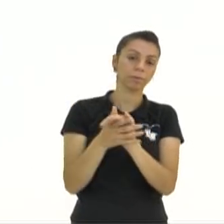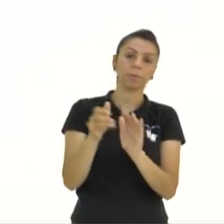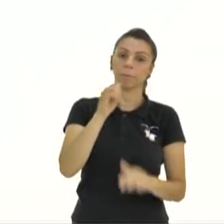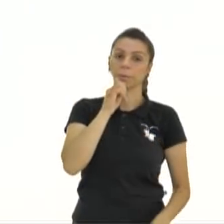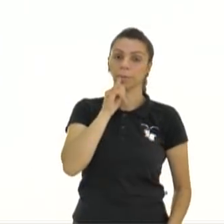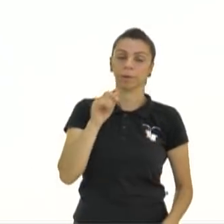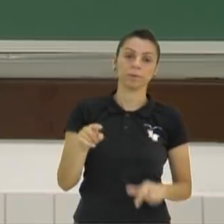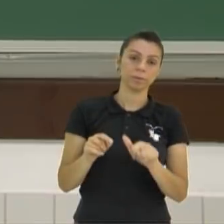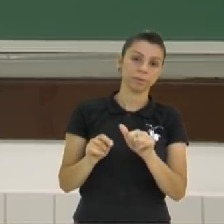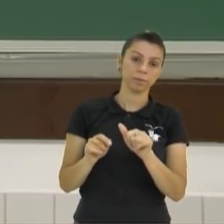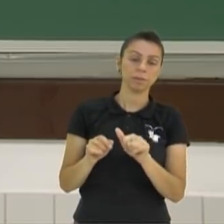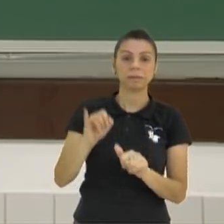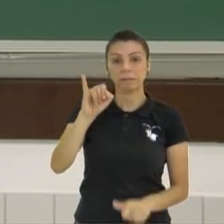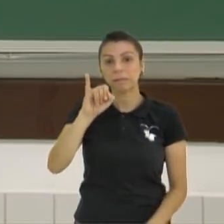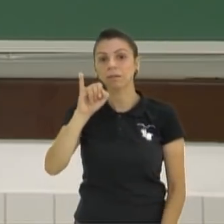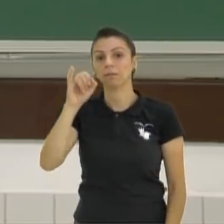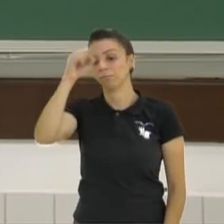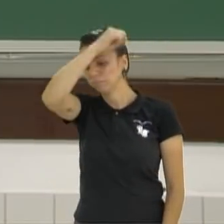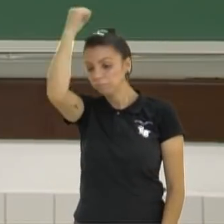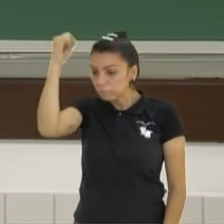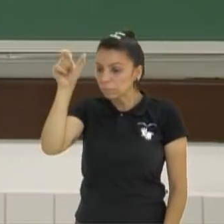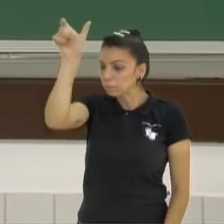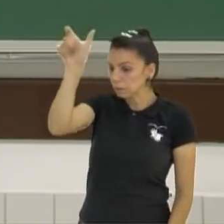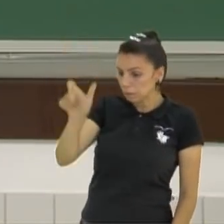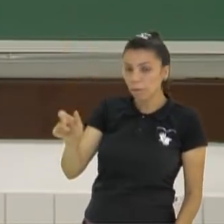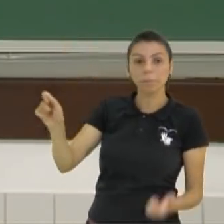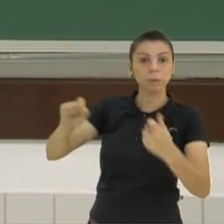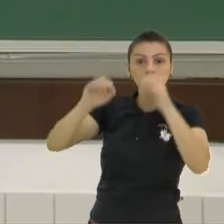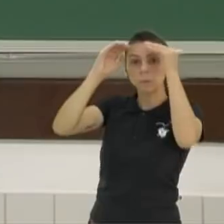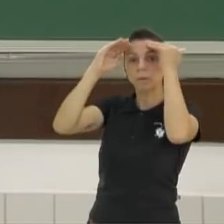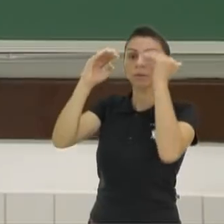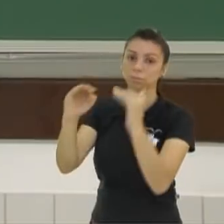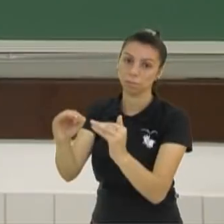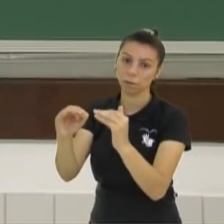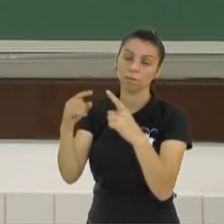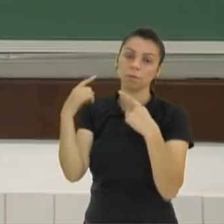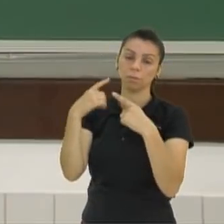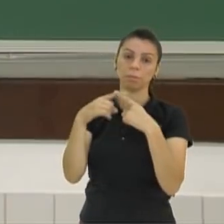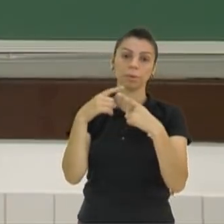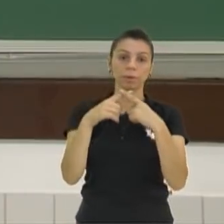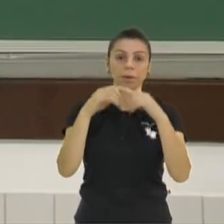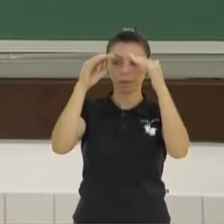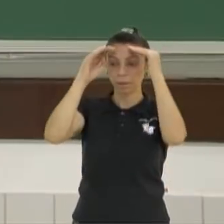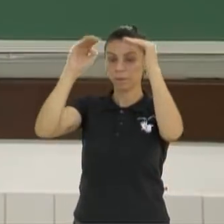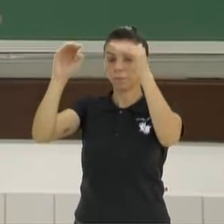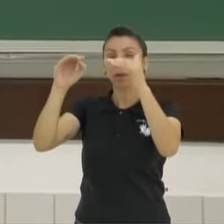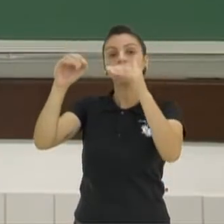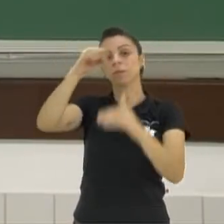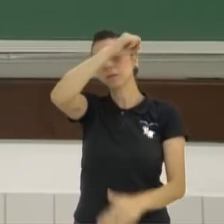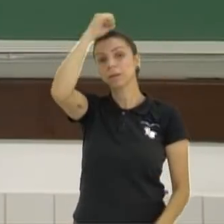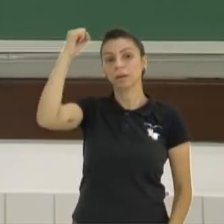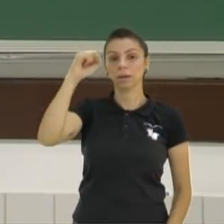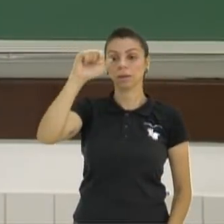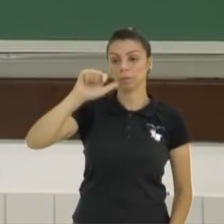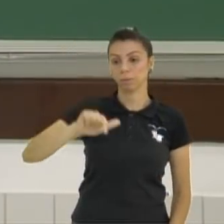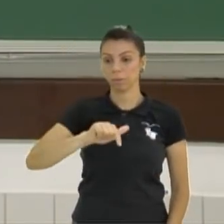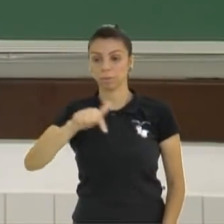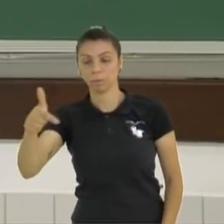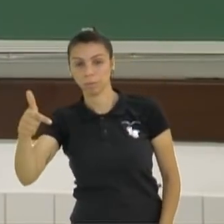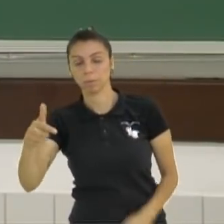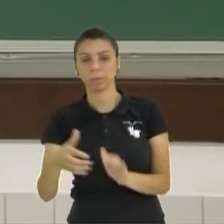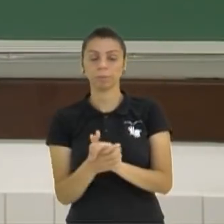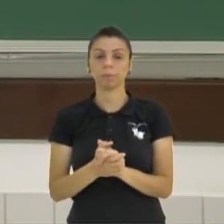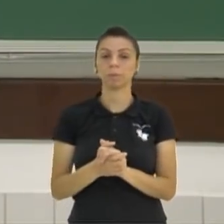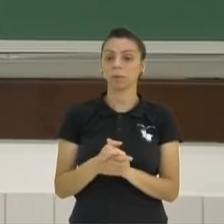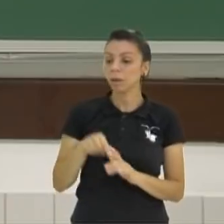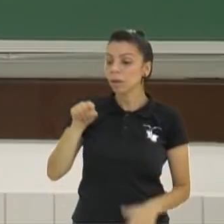alguém, eu tenho o dever de respeitar. Eu respeito porque é sagrado para o outro. E o outro considera sagrado